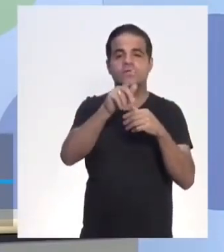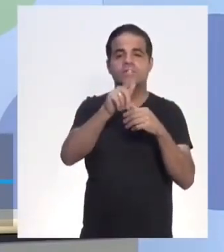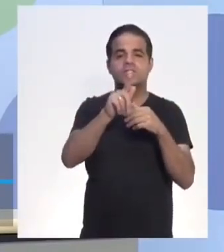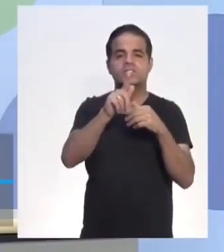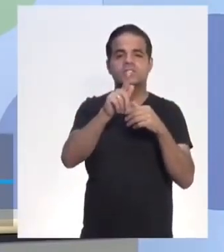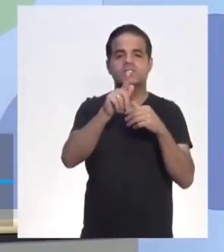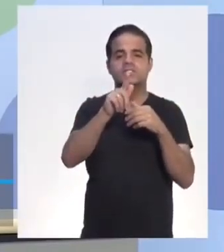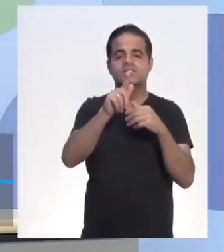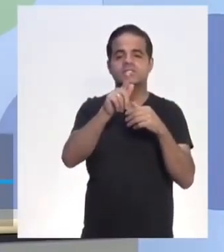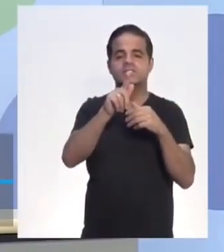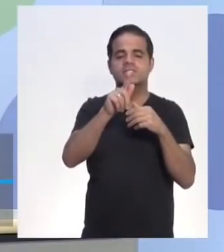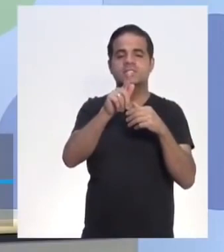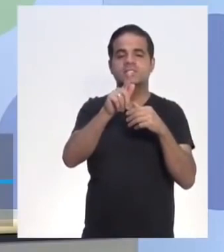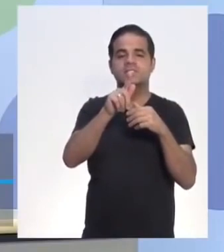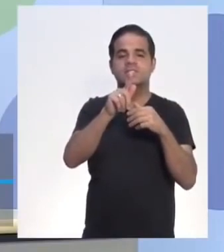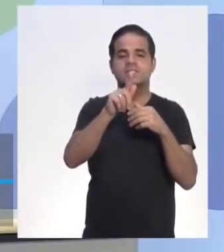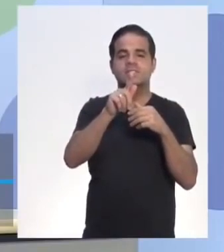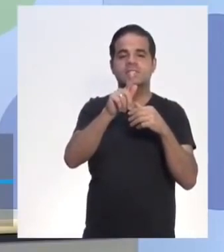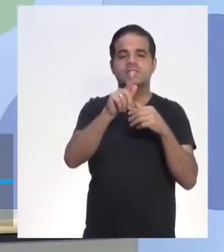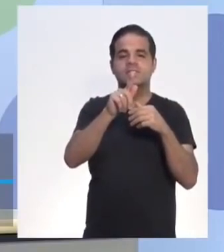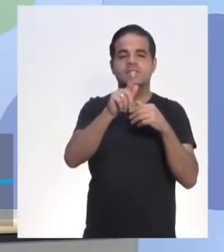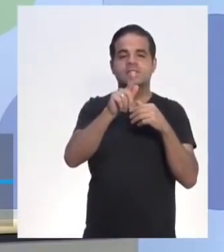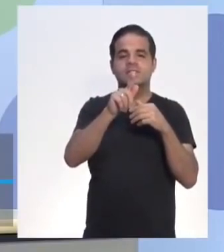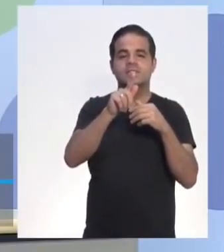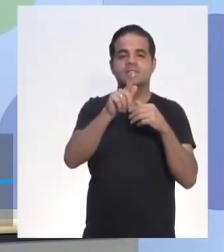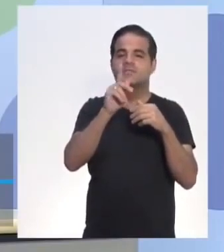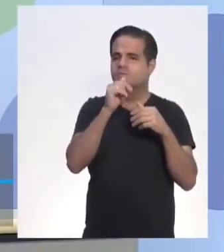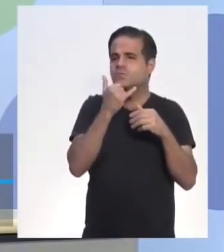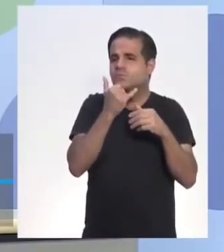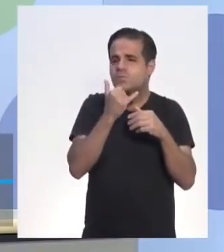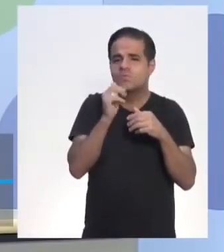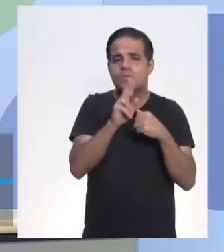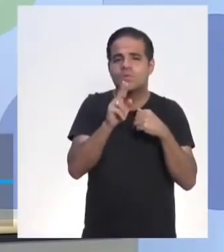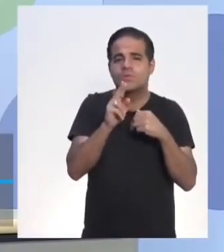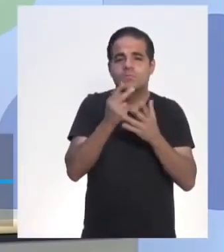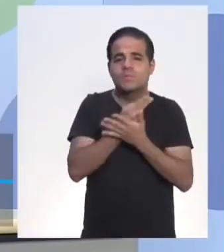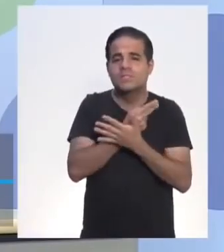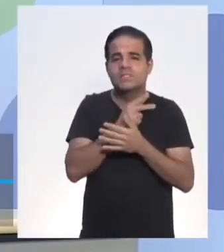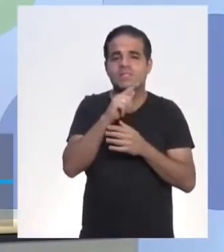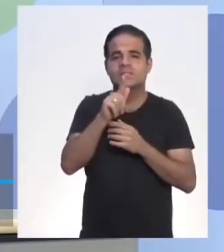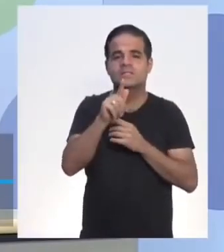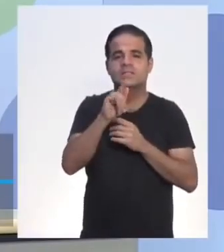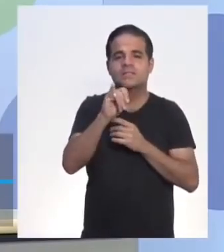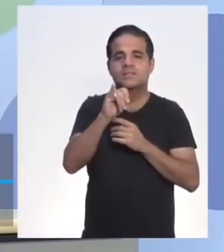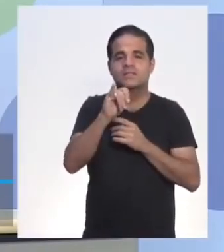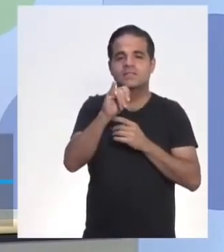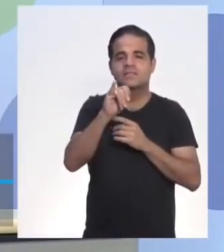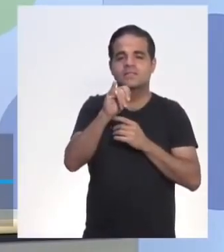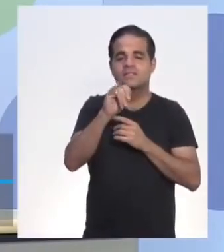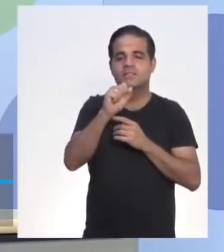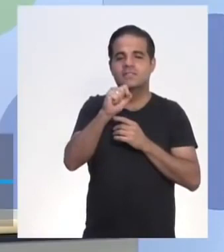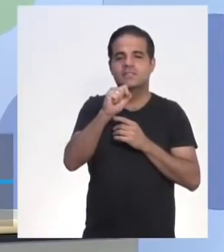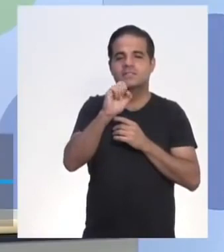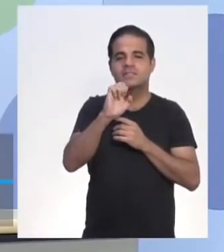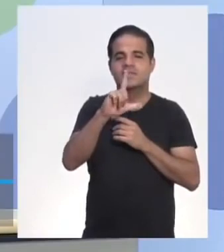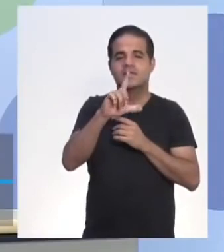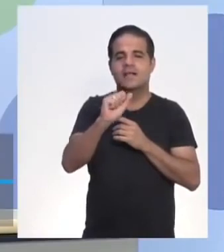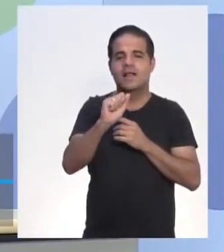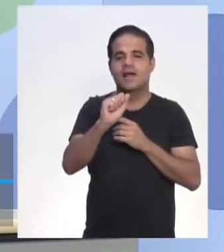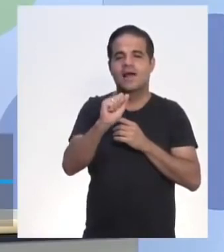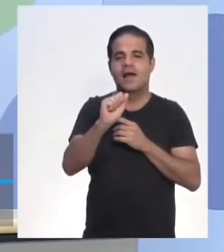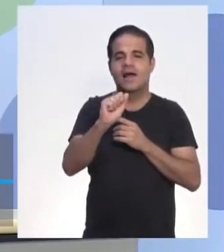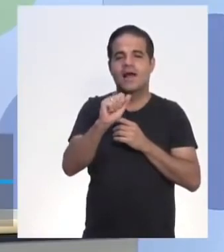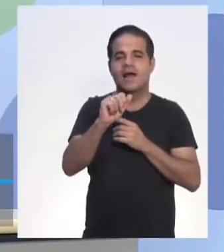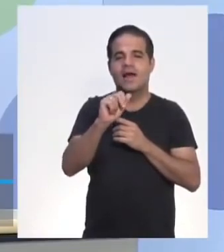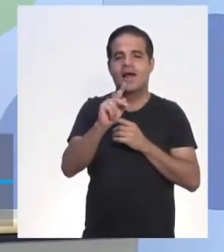giz giz zilajes desculpa dizer lacres não sei desculpa não